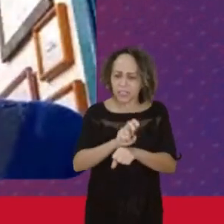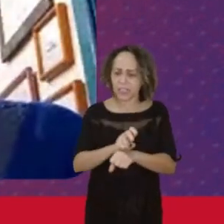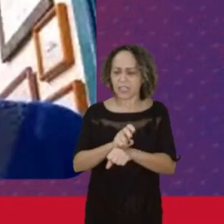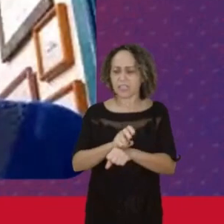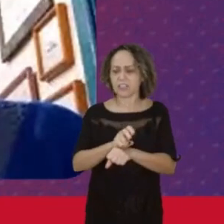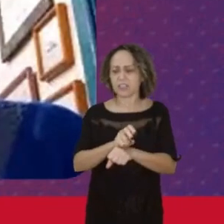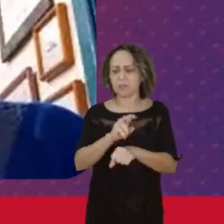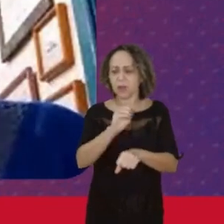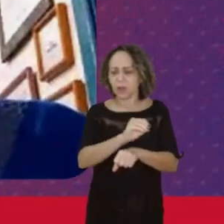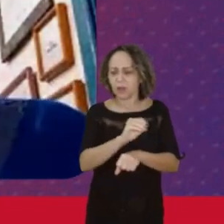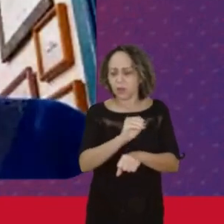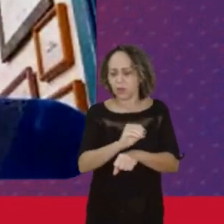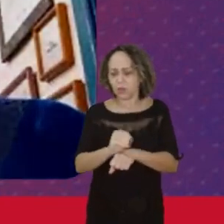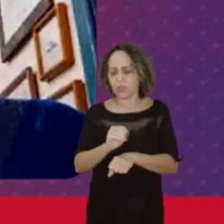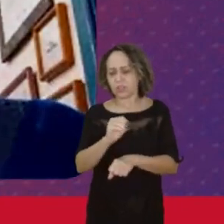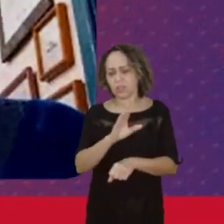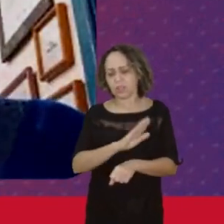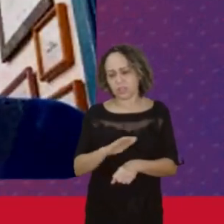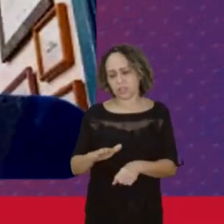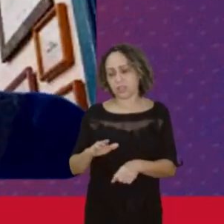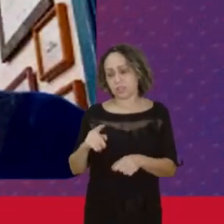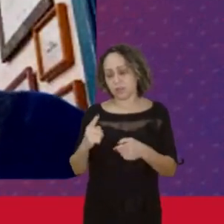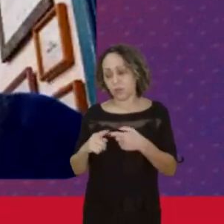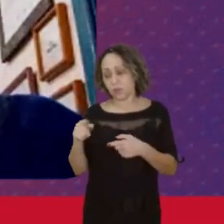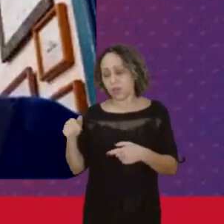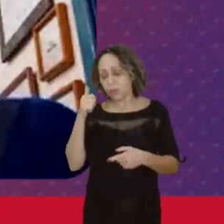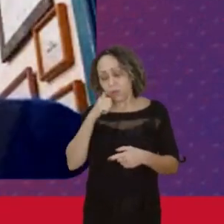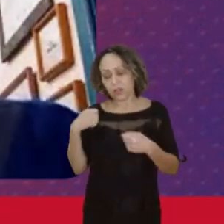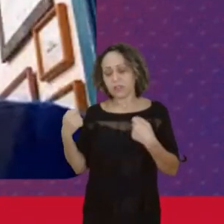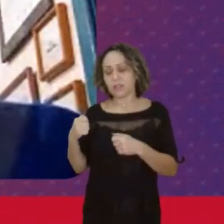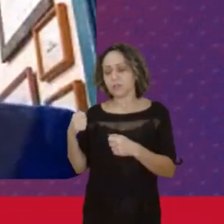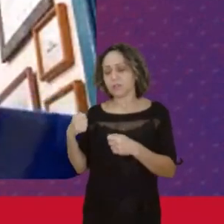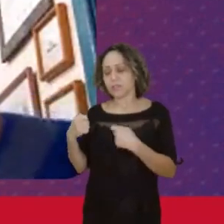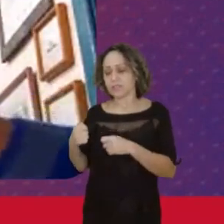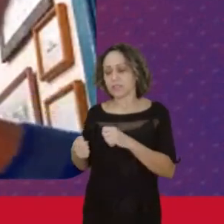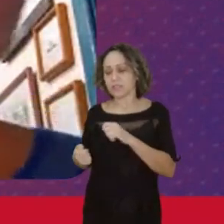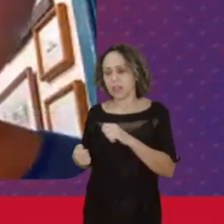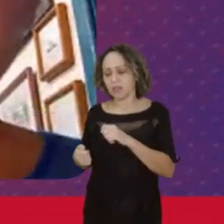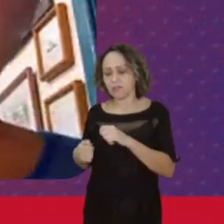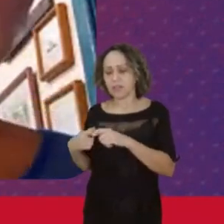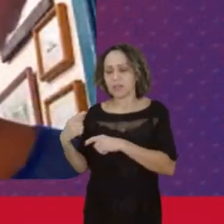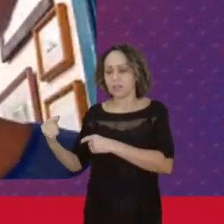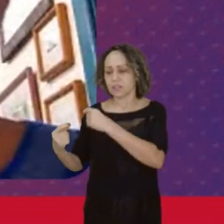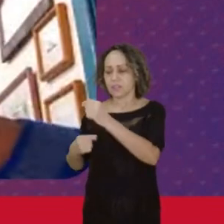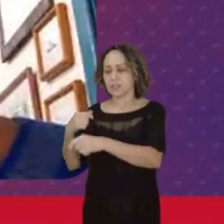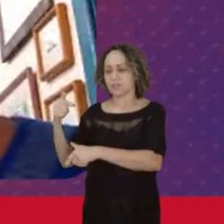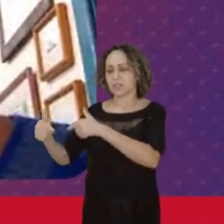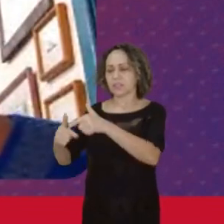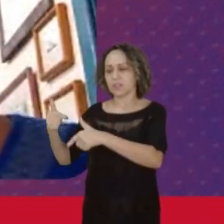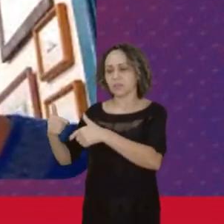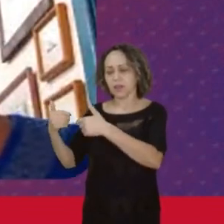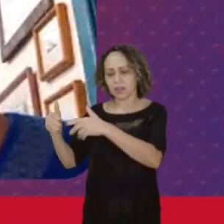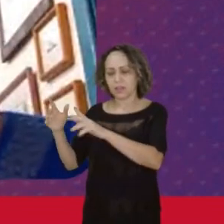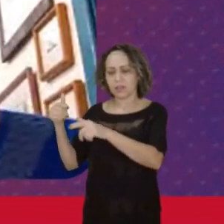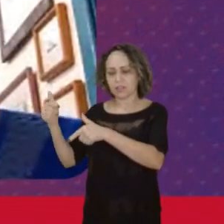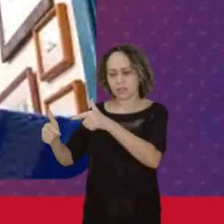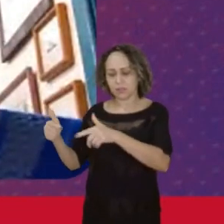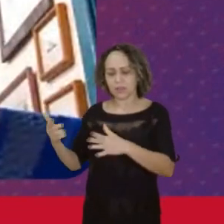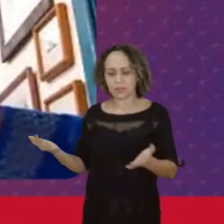né, denunciando a situação das mulheres no trabalho, isso em outubro. E logo em seguida,